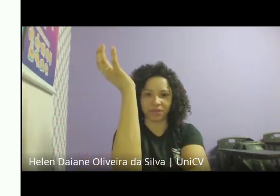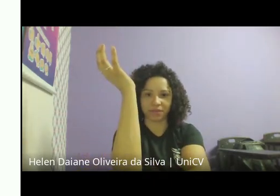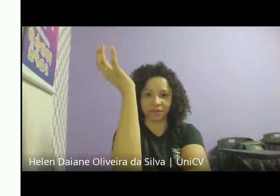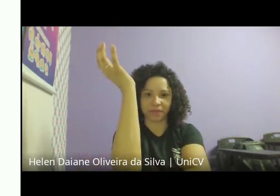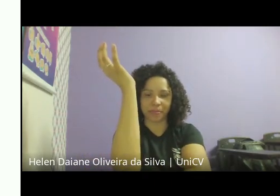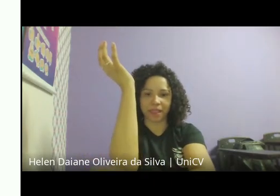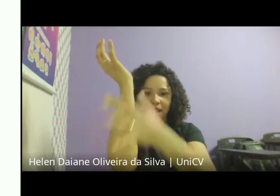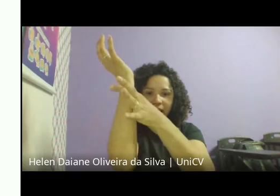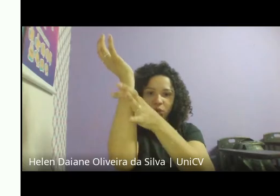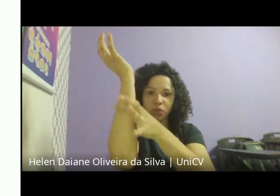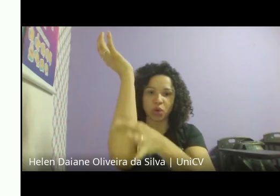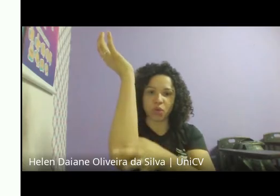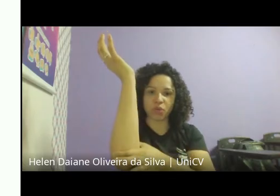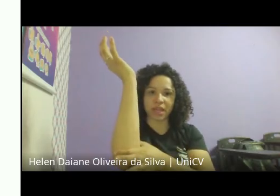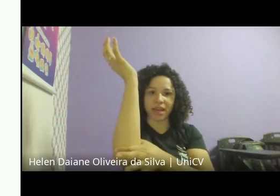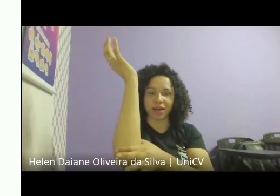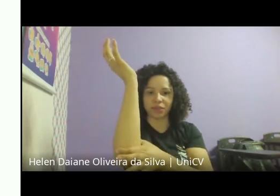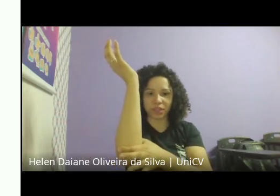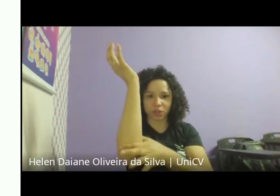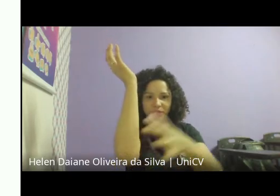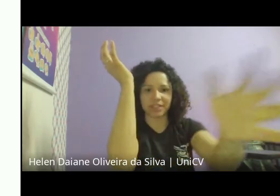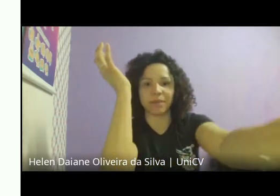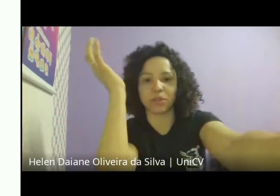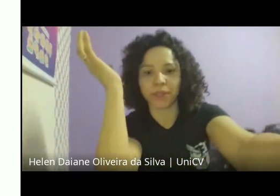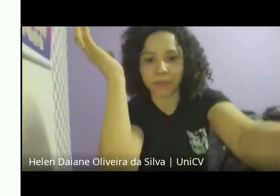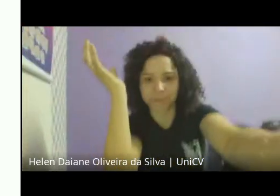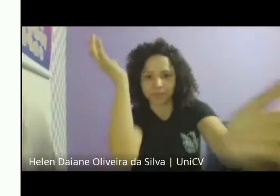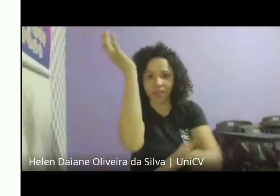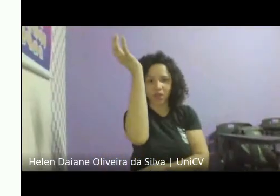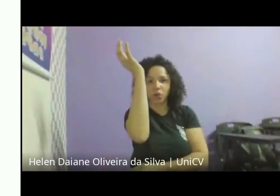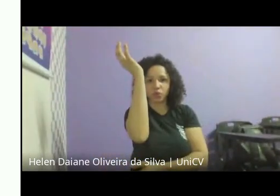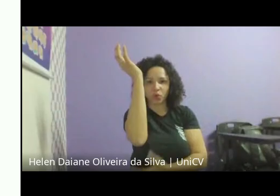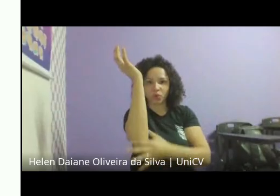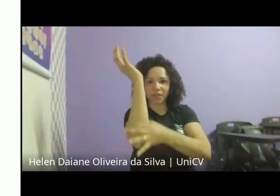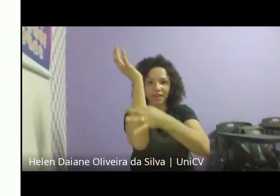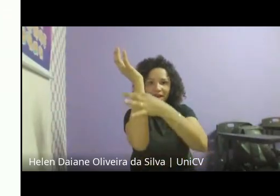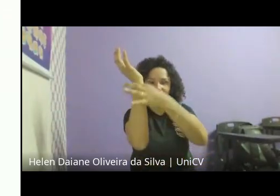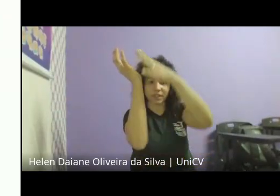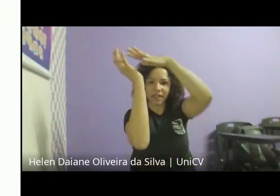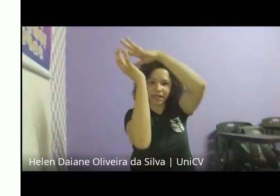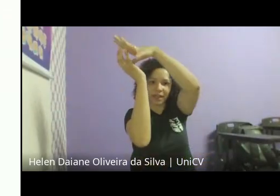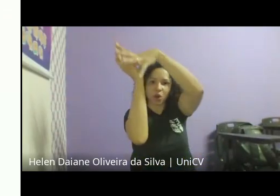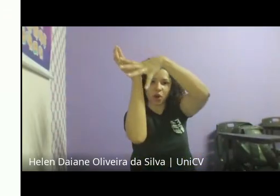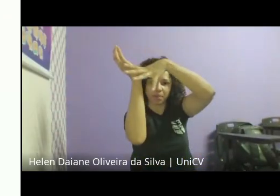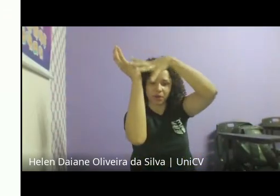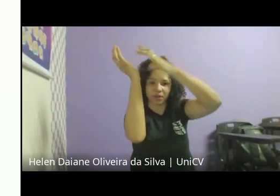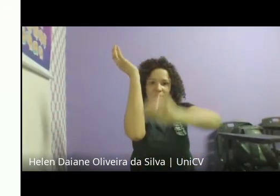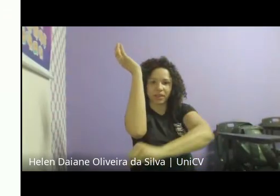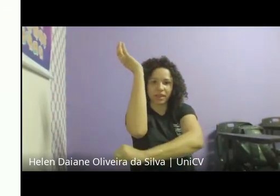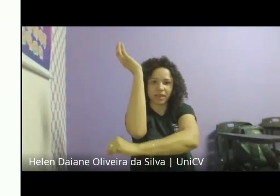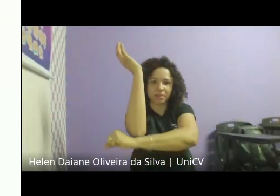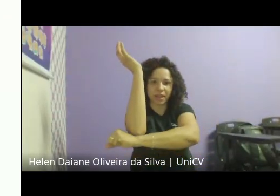Árvore. É o tronco da árvore. Deixa eu me afastar mais um pouquinho. O tronco da árvore, aqui é a copa,